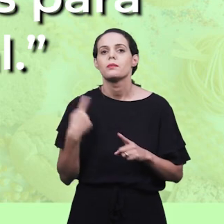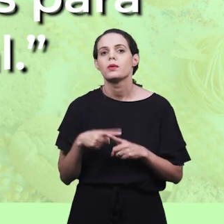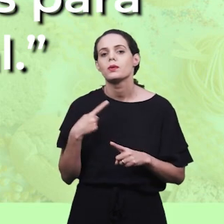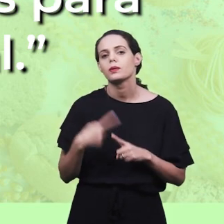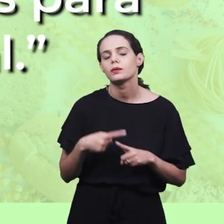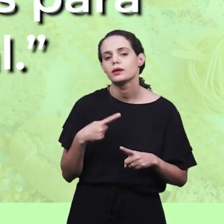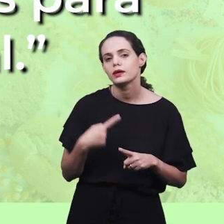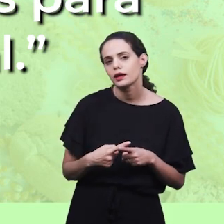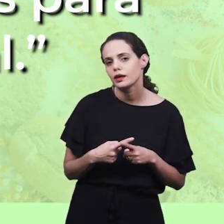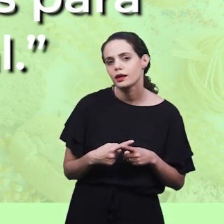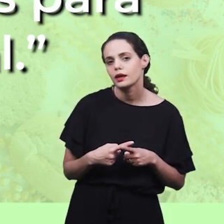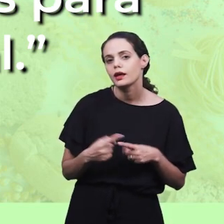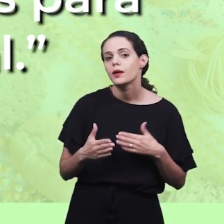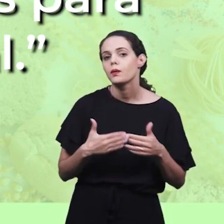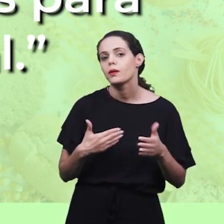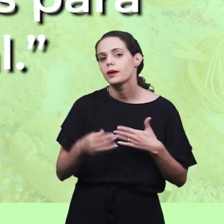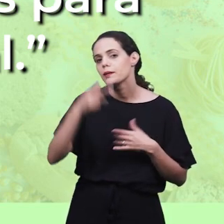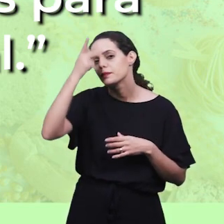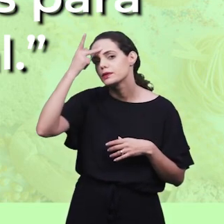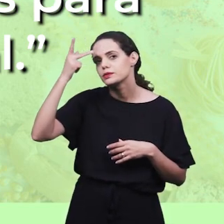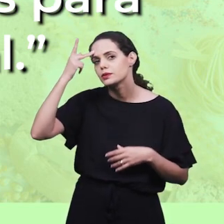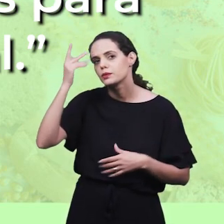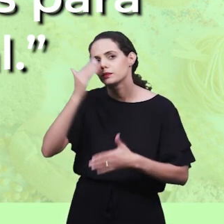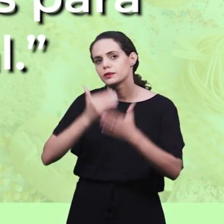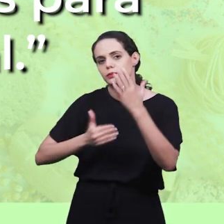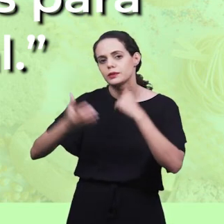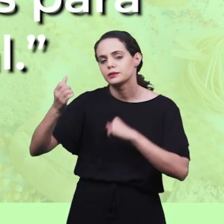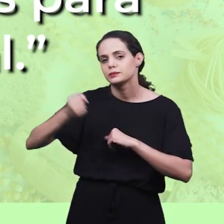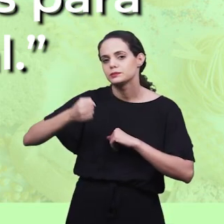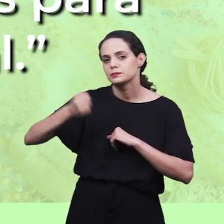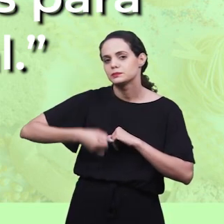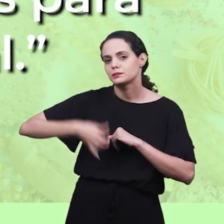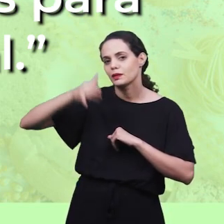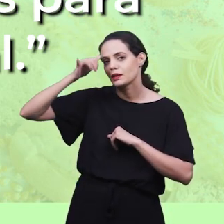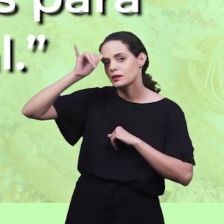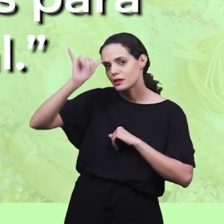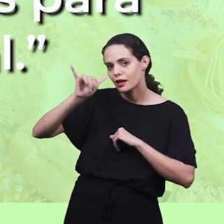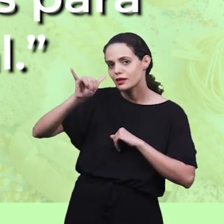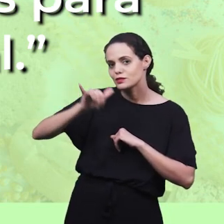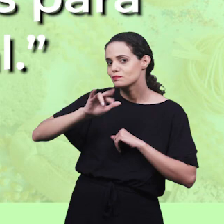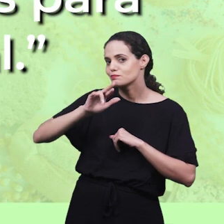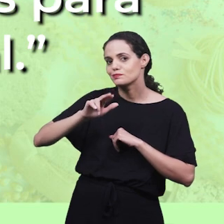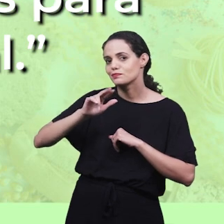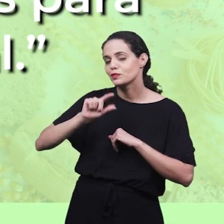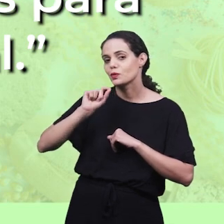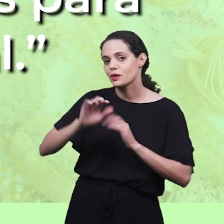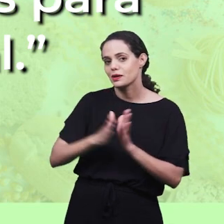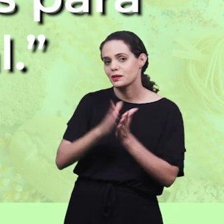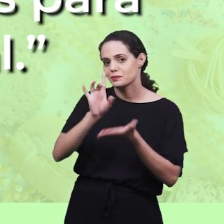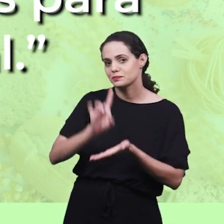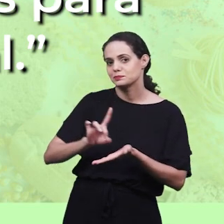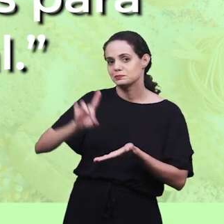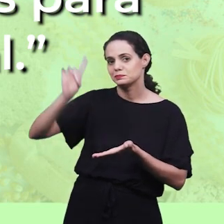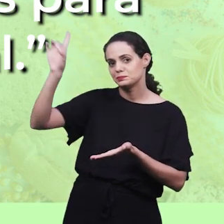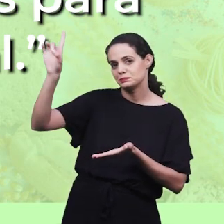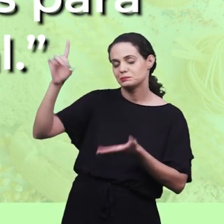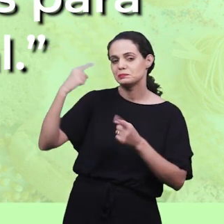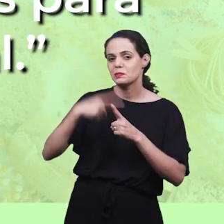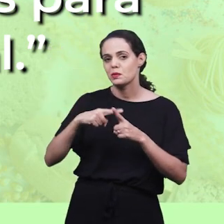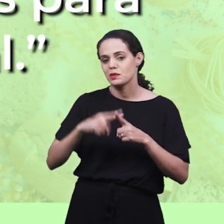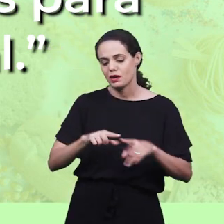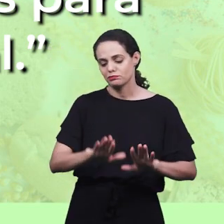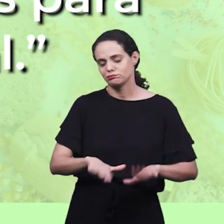se alimenta de leite não está experimentado na palavra da justiça, porque é menino. Mas